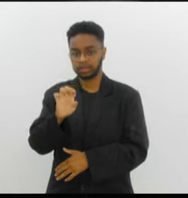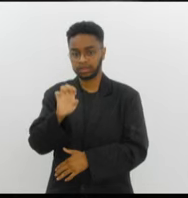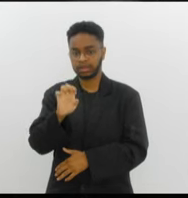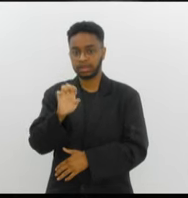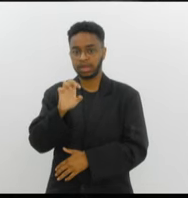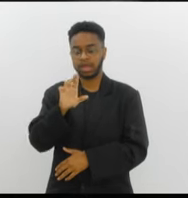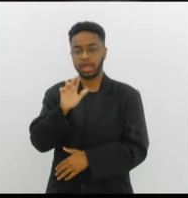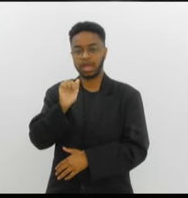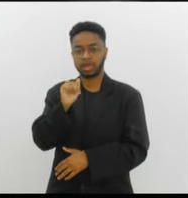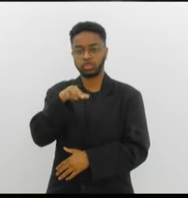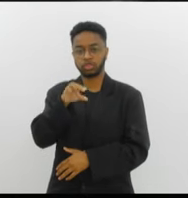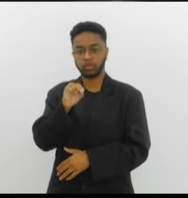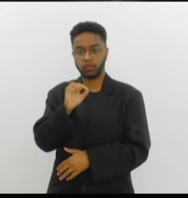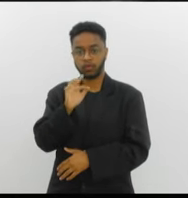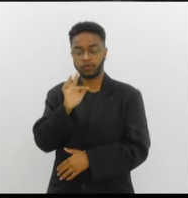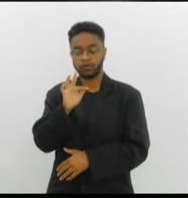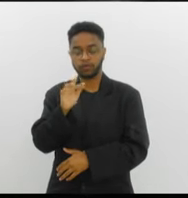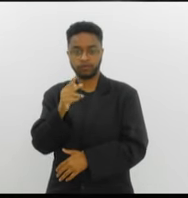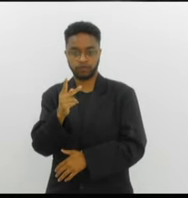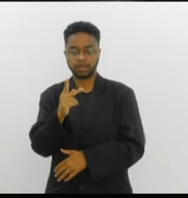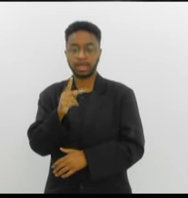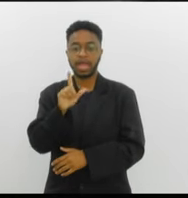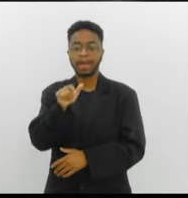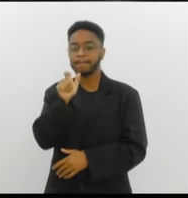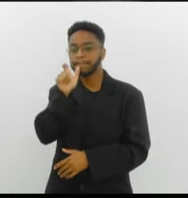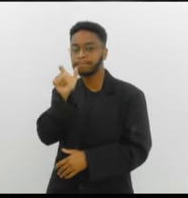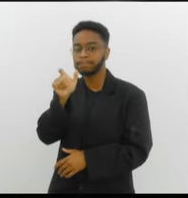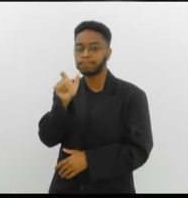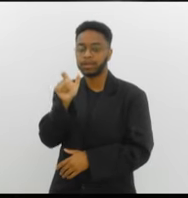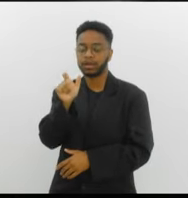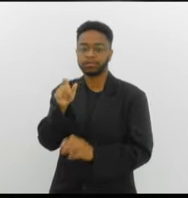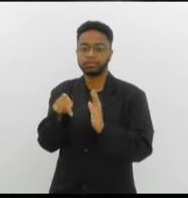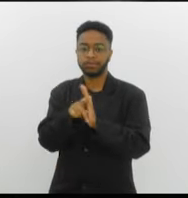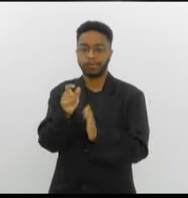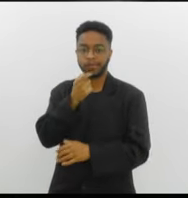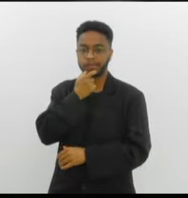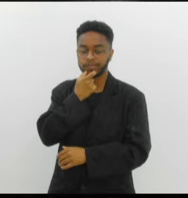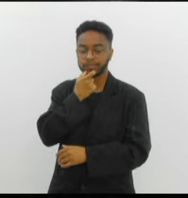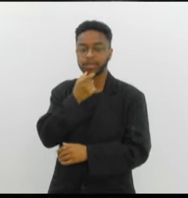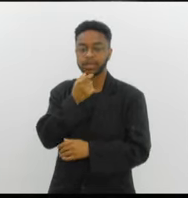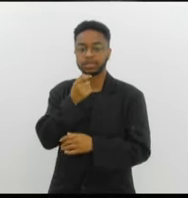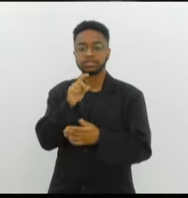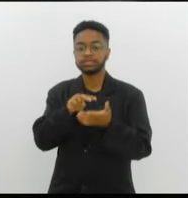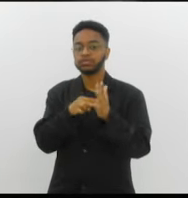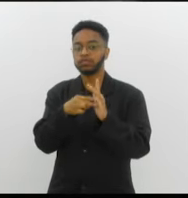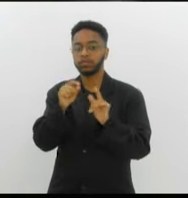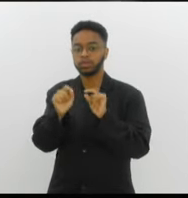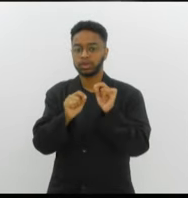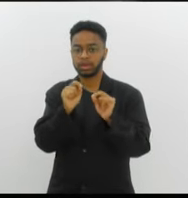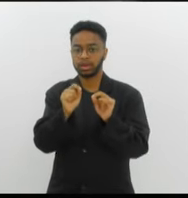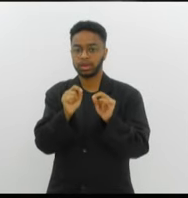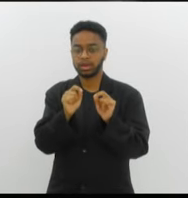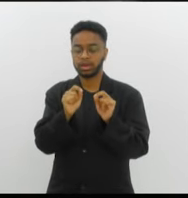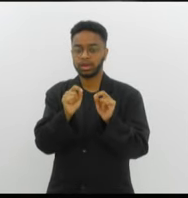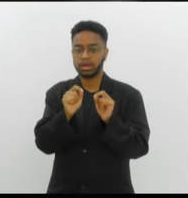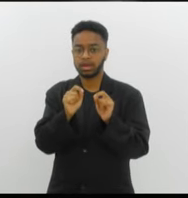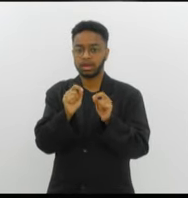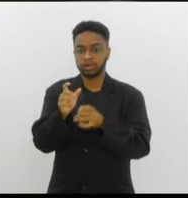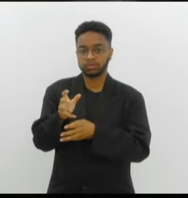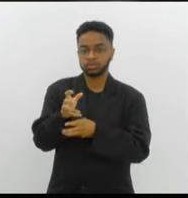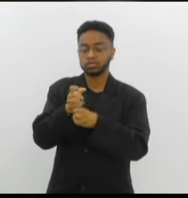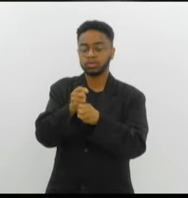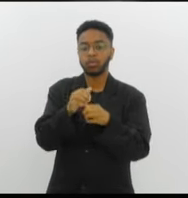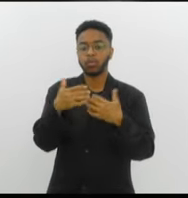essa palavra inglesa, esse coeficiente? Ele mede a velocidade que a